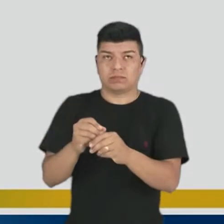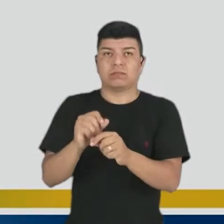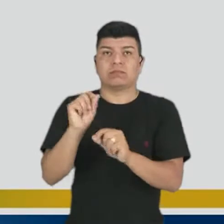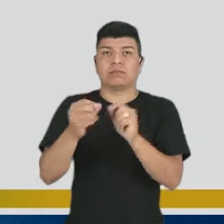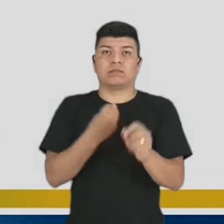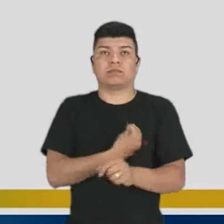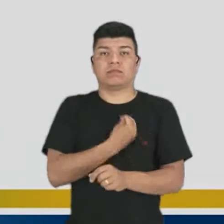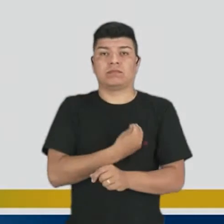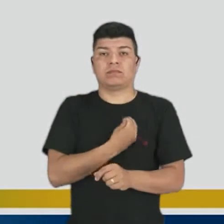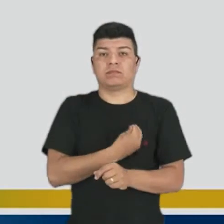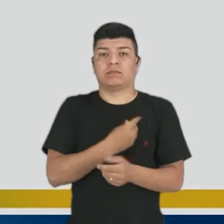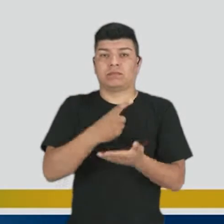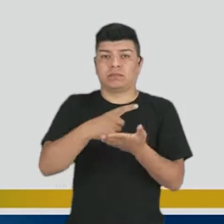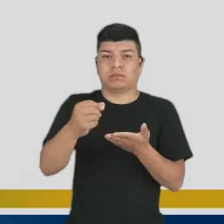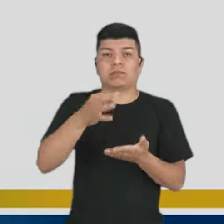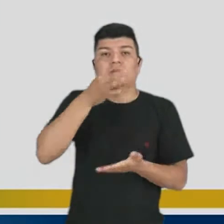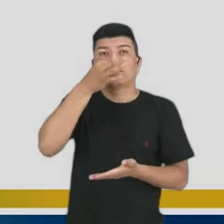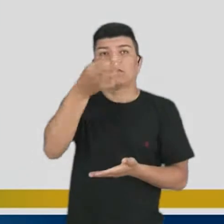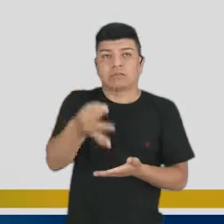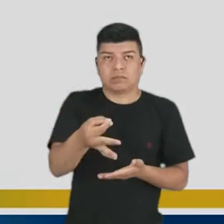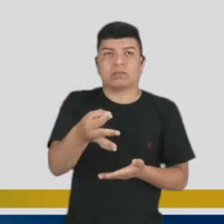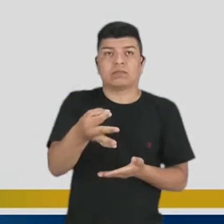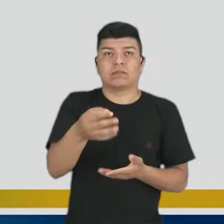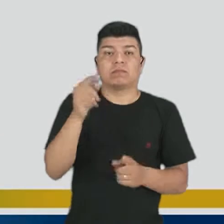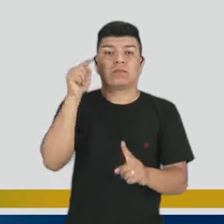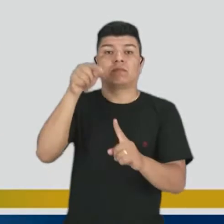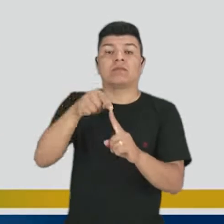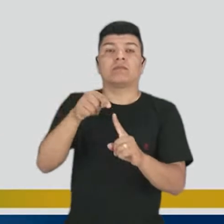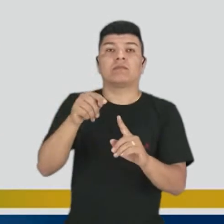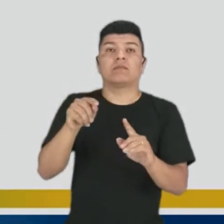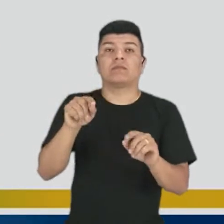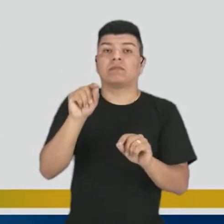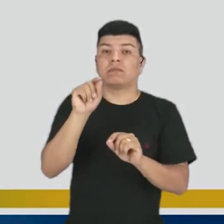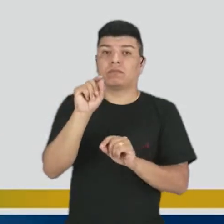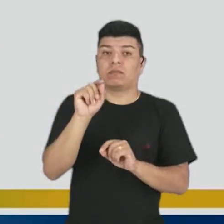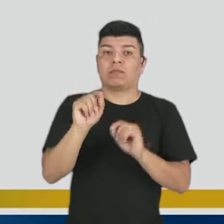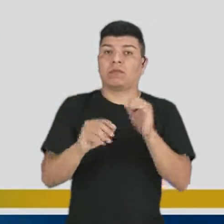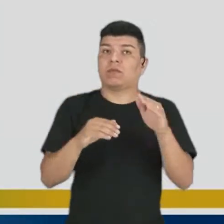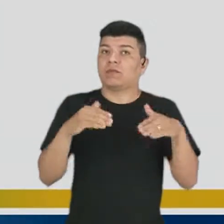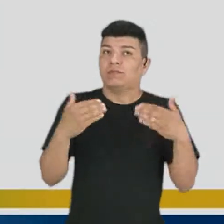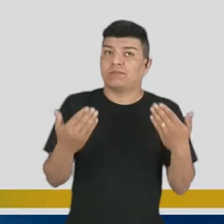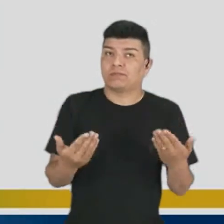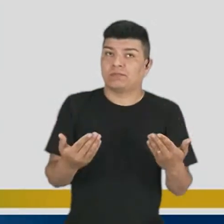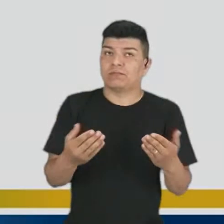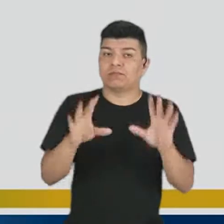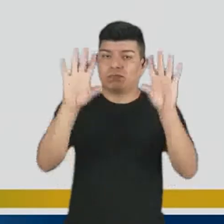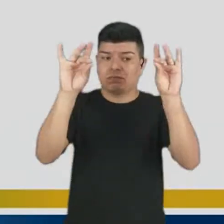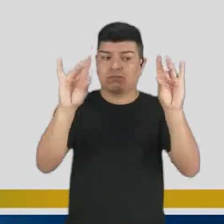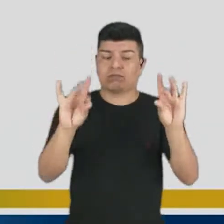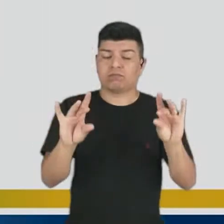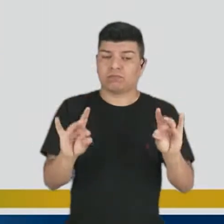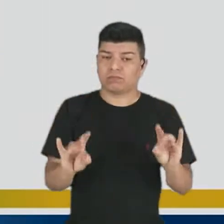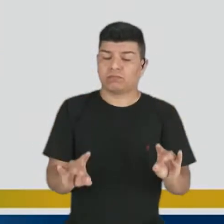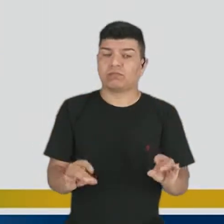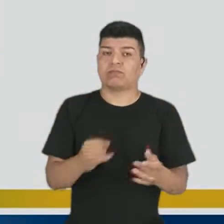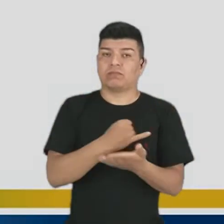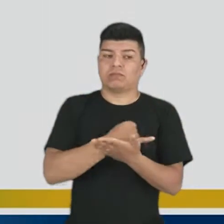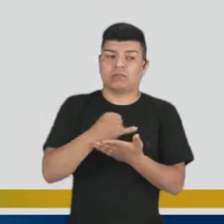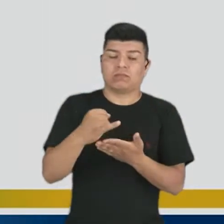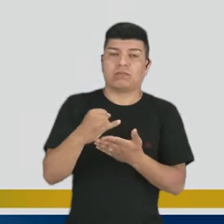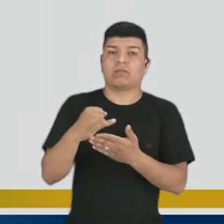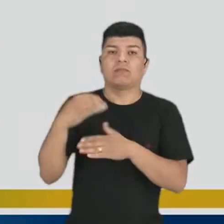elementos presentes no artigo de opinião. Como eu disse, o nosso foco aqui não é entrar de forma mais detalhada na introdução,